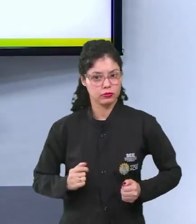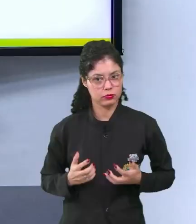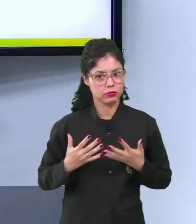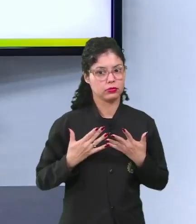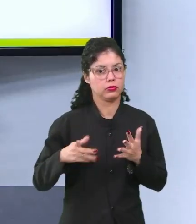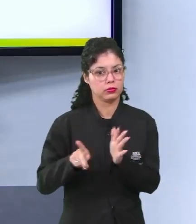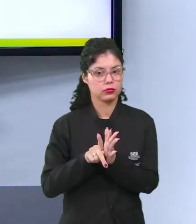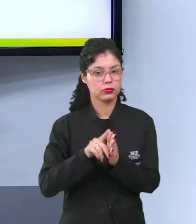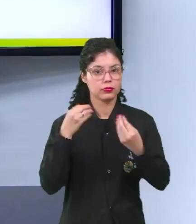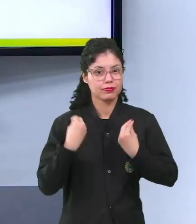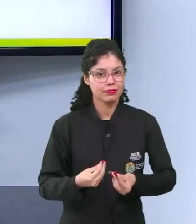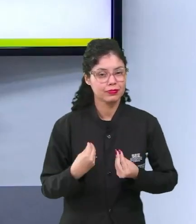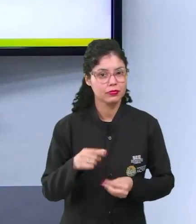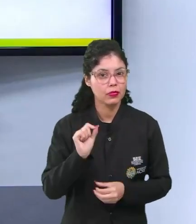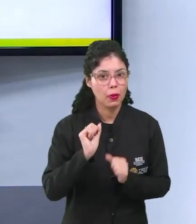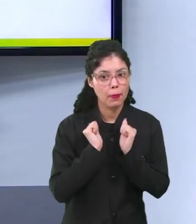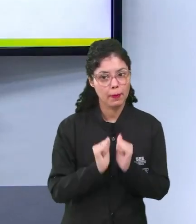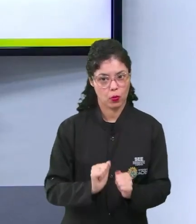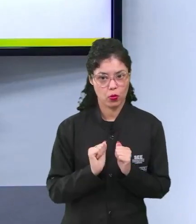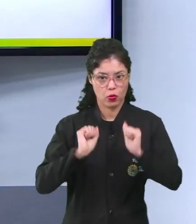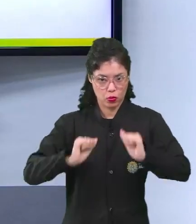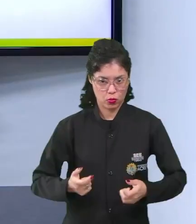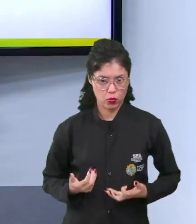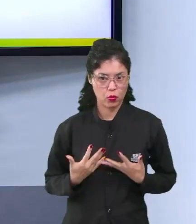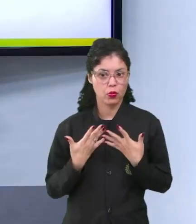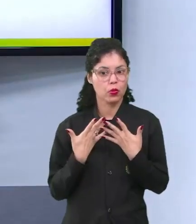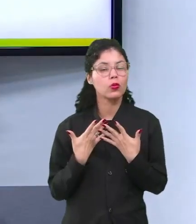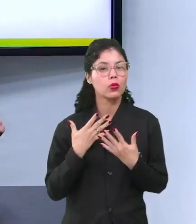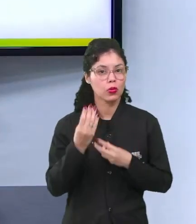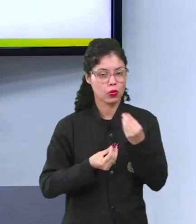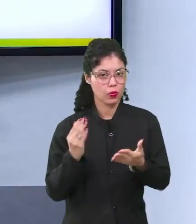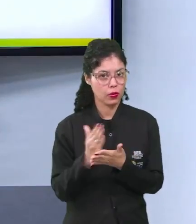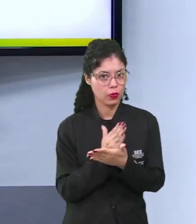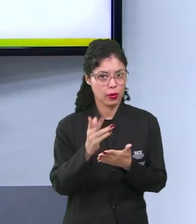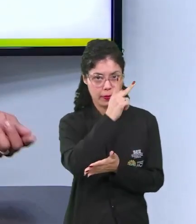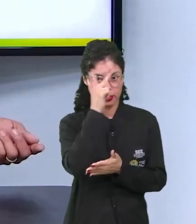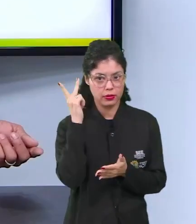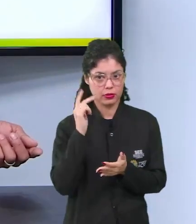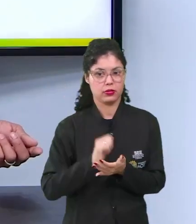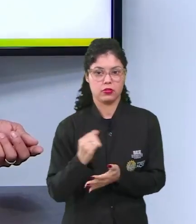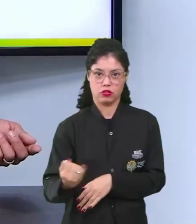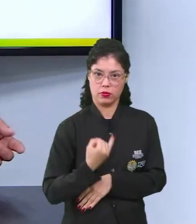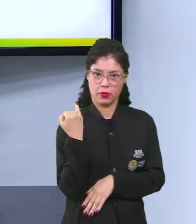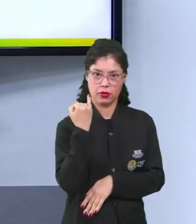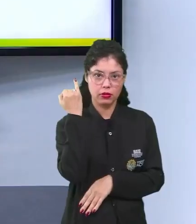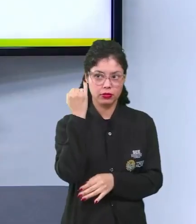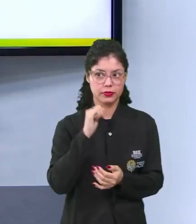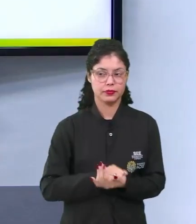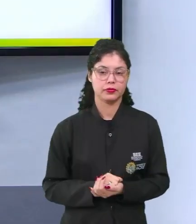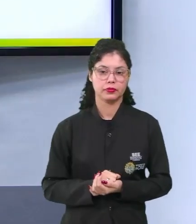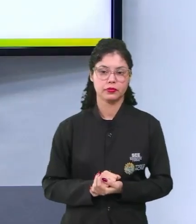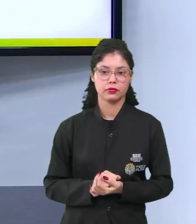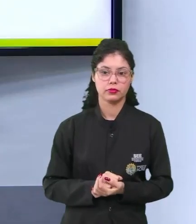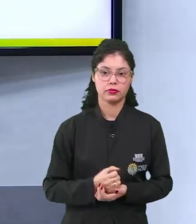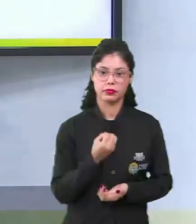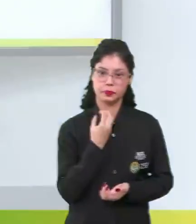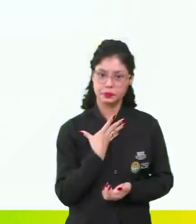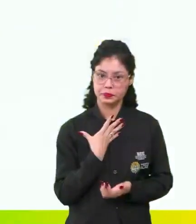compulsividade para que eu possa me manifestar como alguém de importância. Bom,